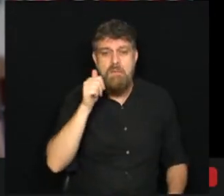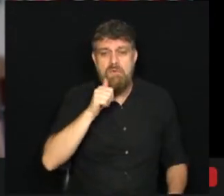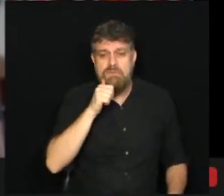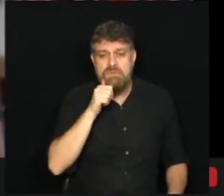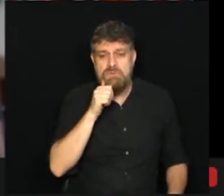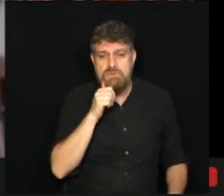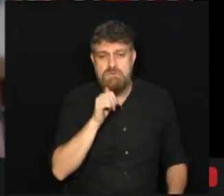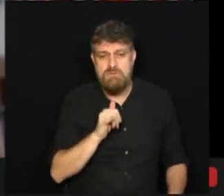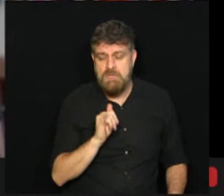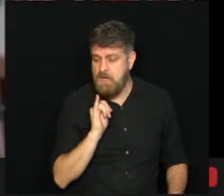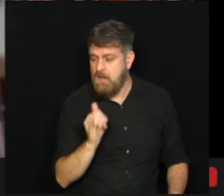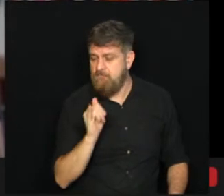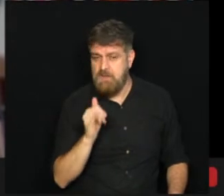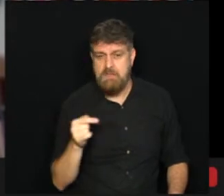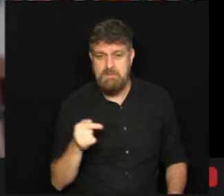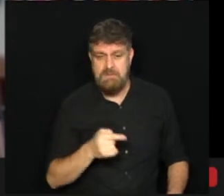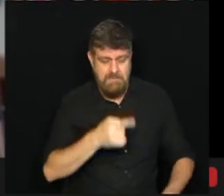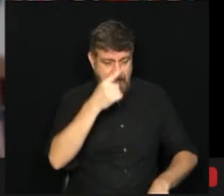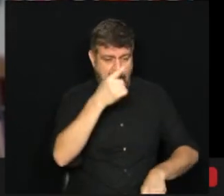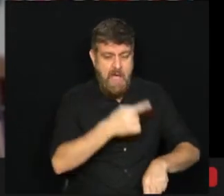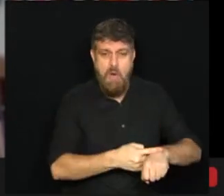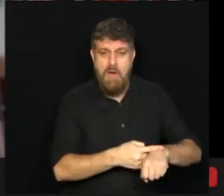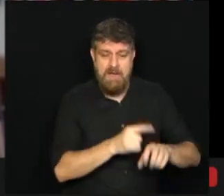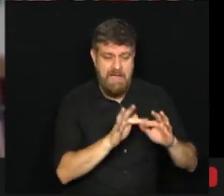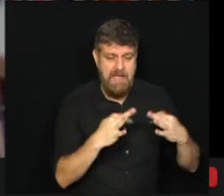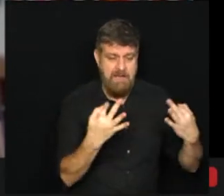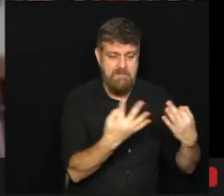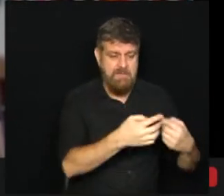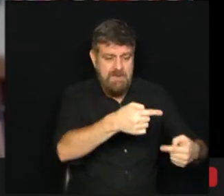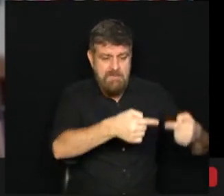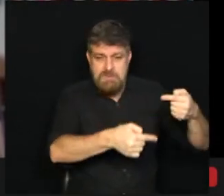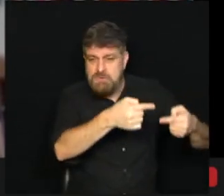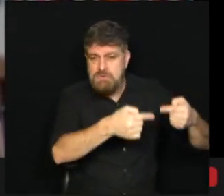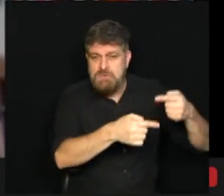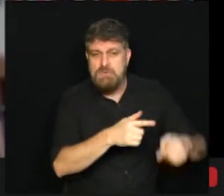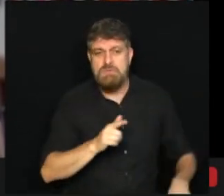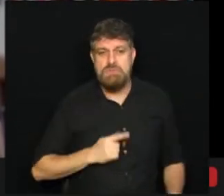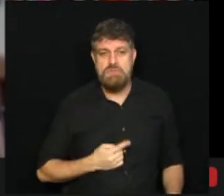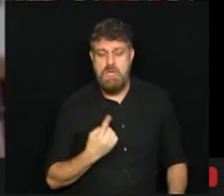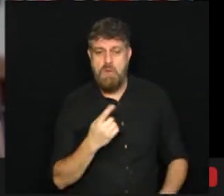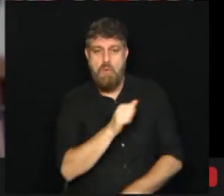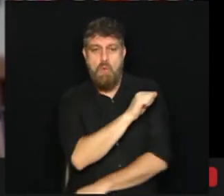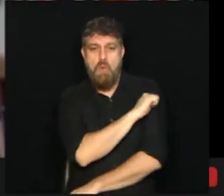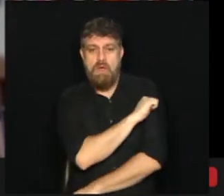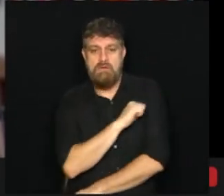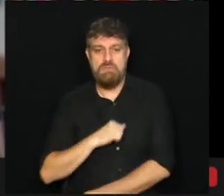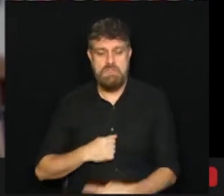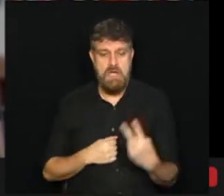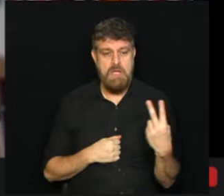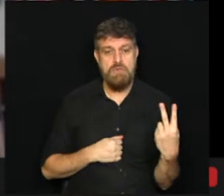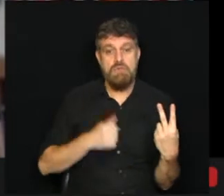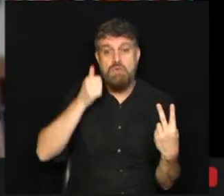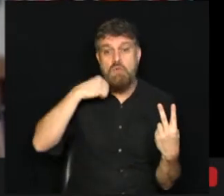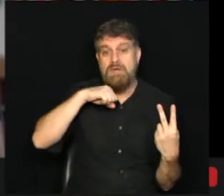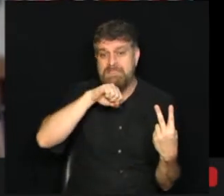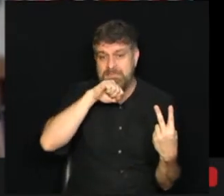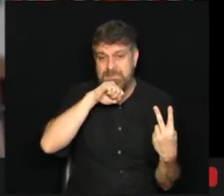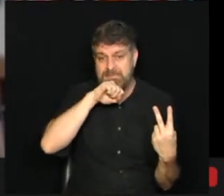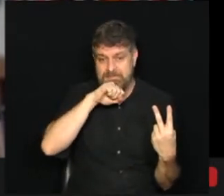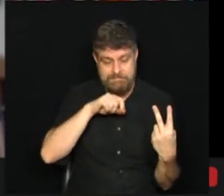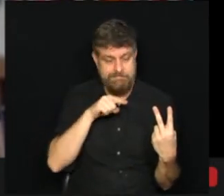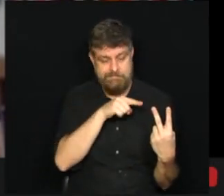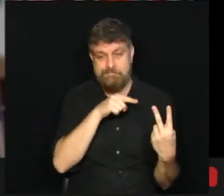chegou num momento para discutir família e tinha um aluno que tinha 2 mães na sala de aula,